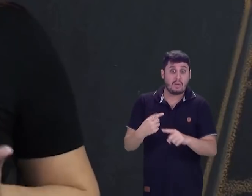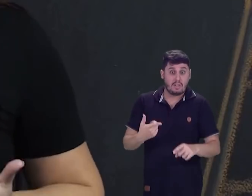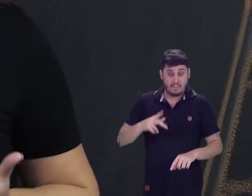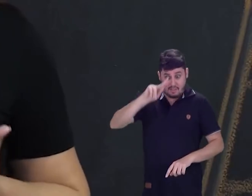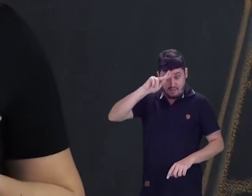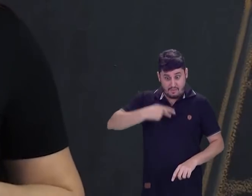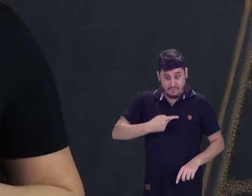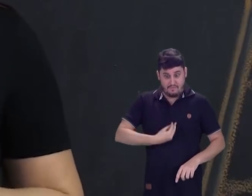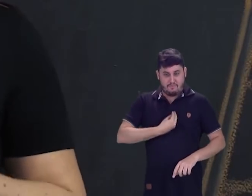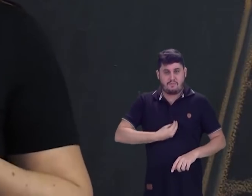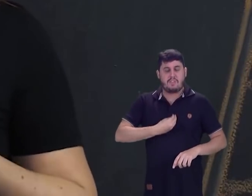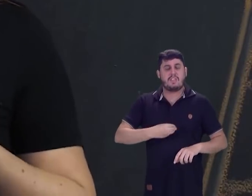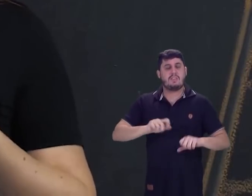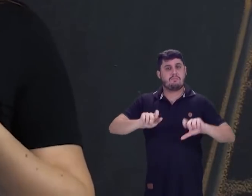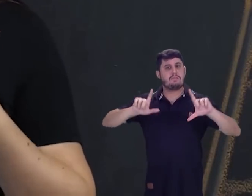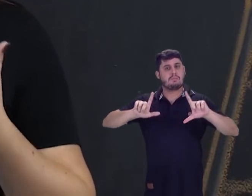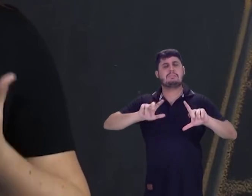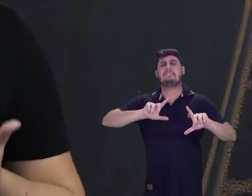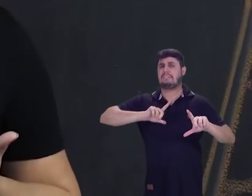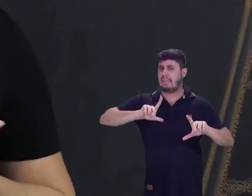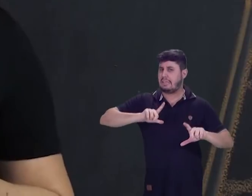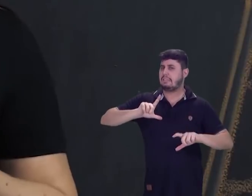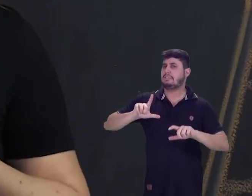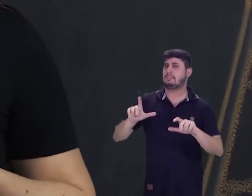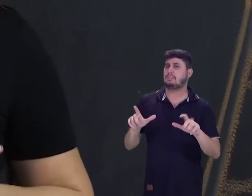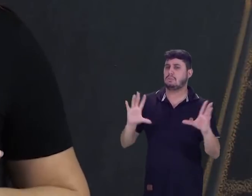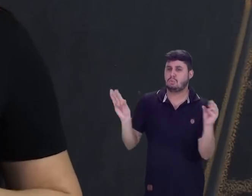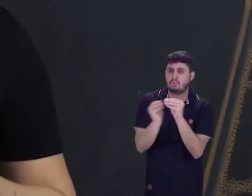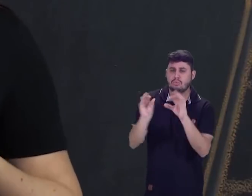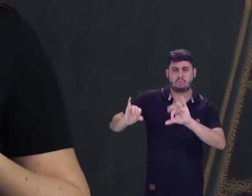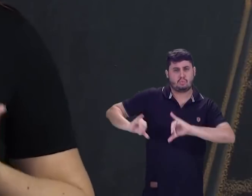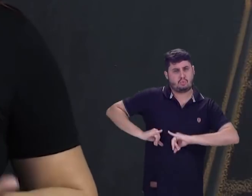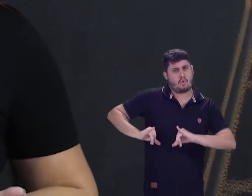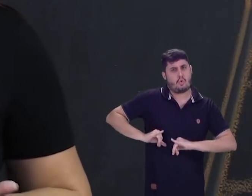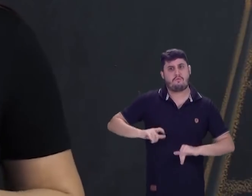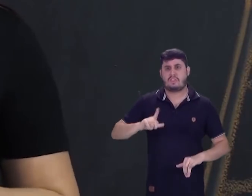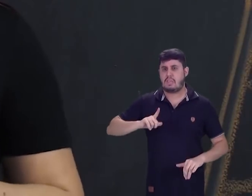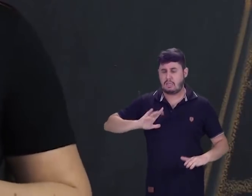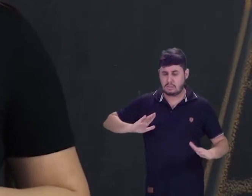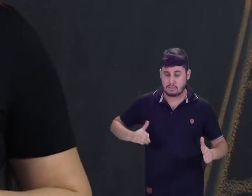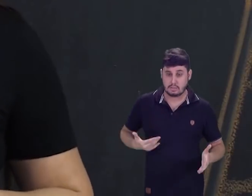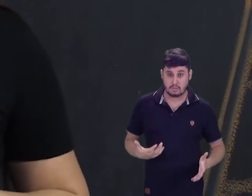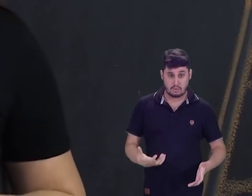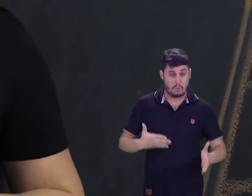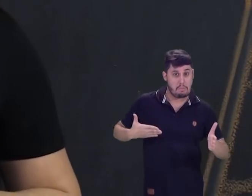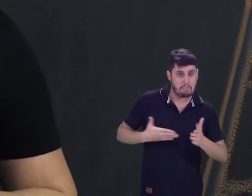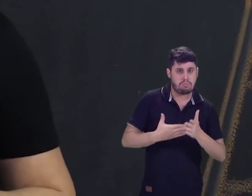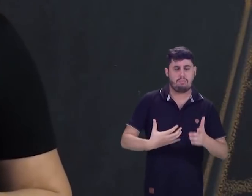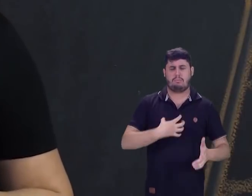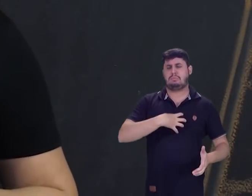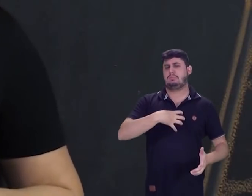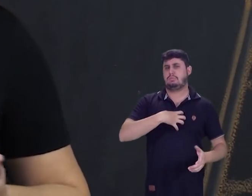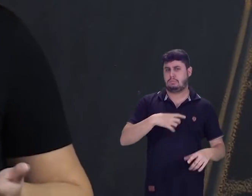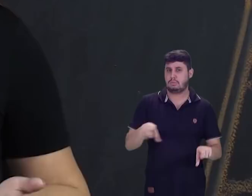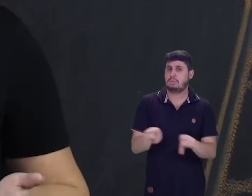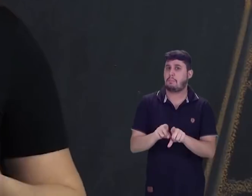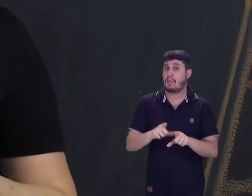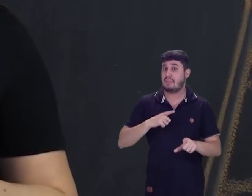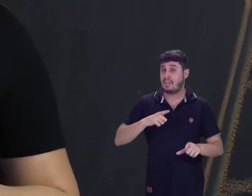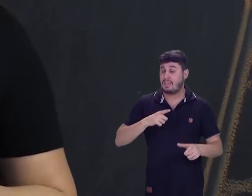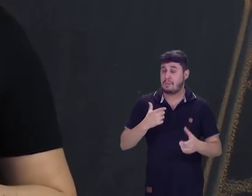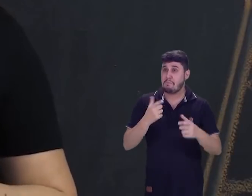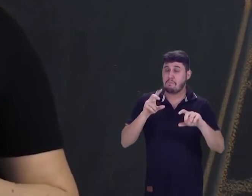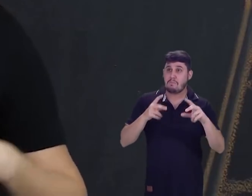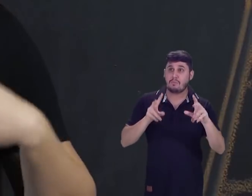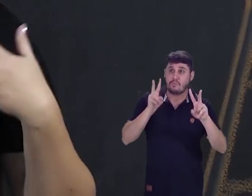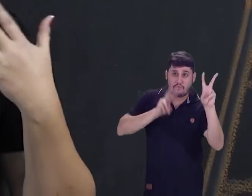são extremamente sofridos, são tristes, impactantes, tem uma carga emocional muito forte. E pensar que